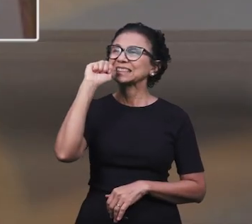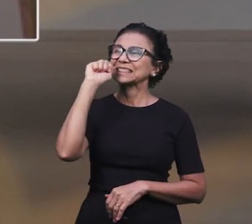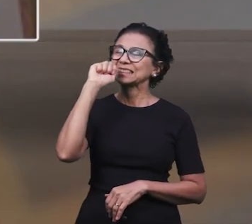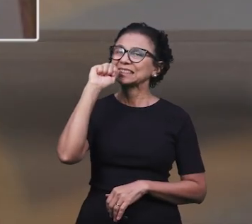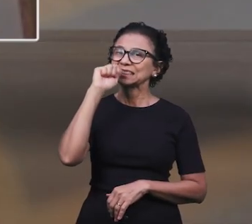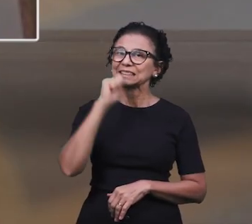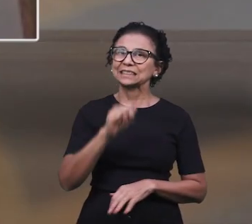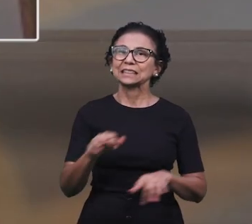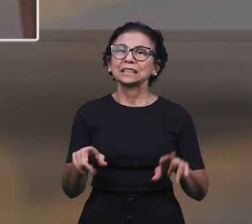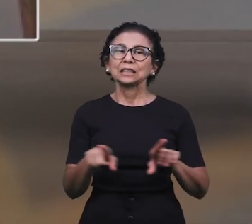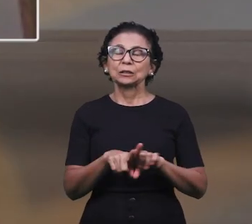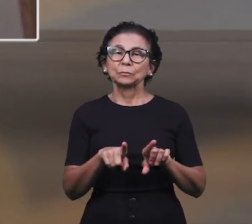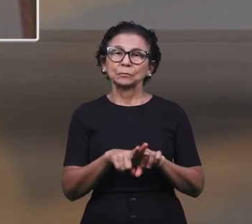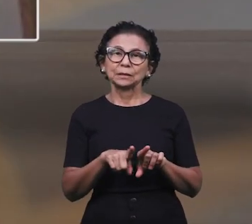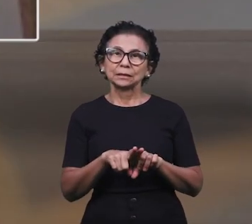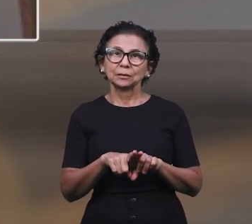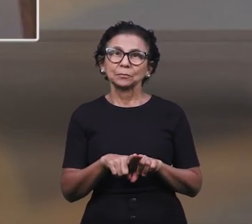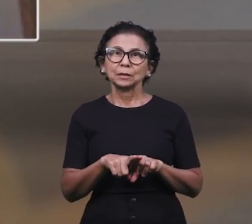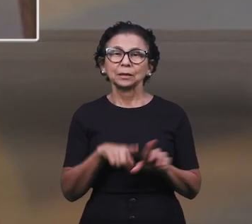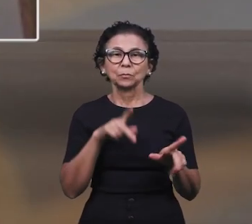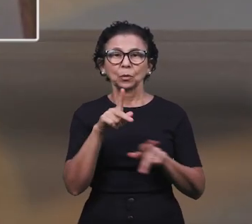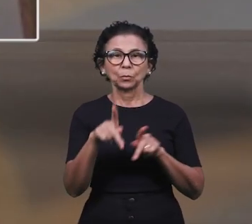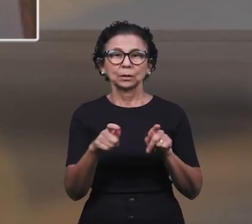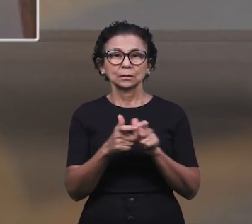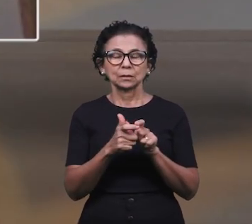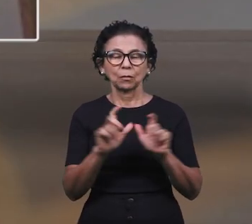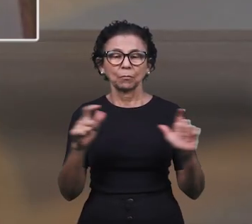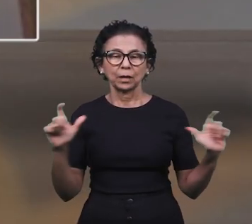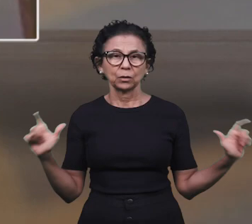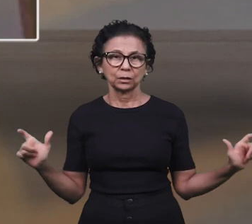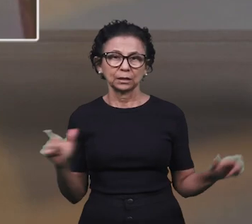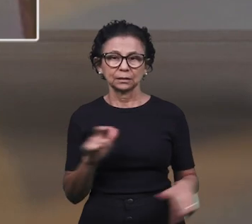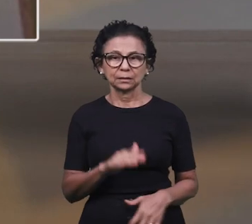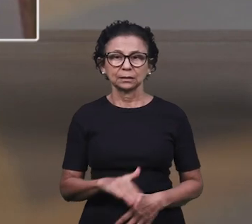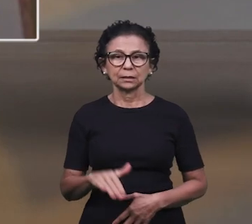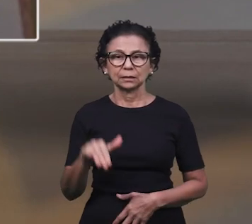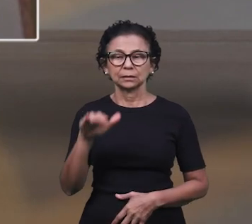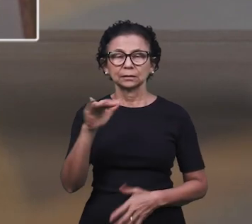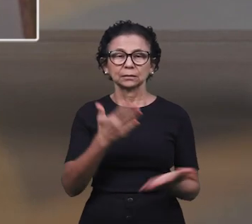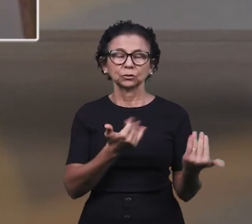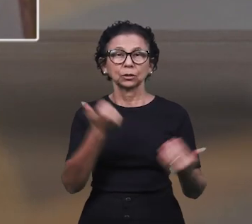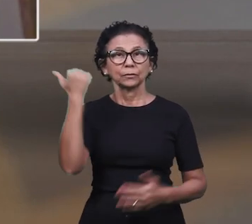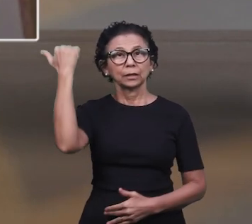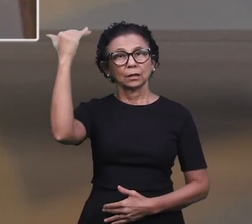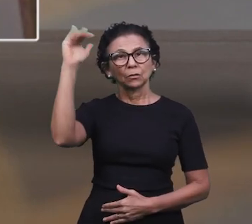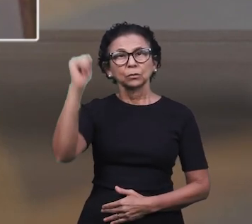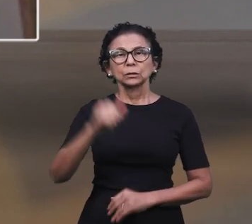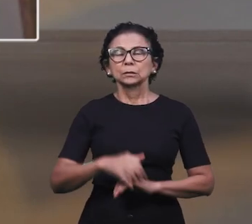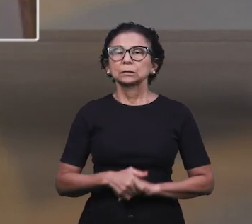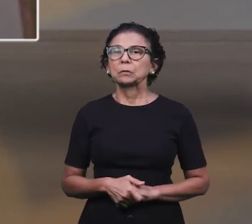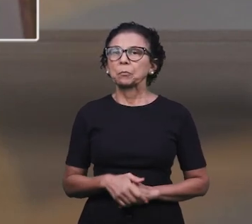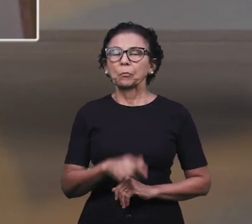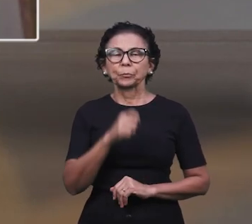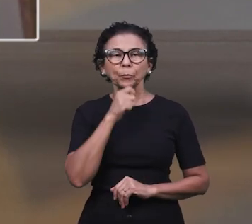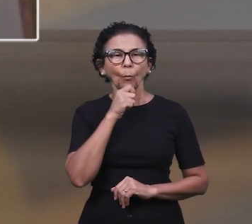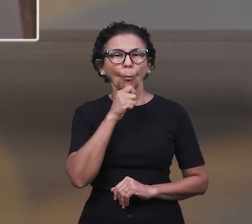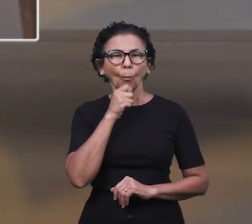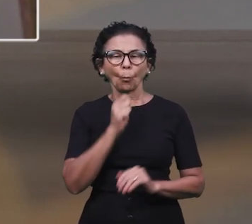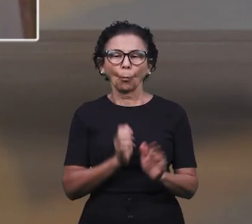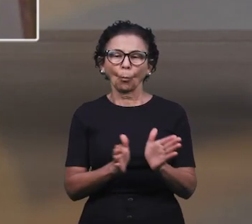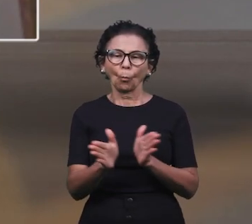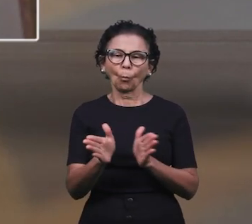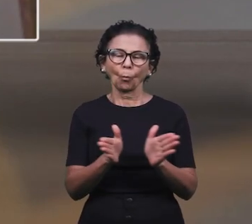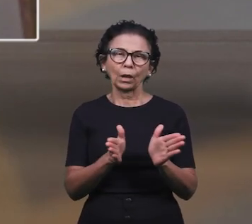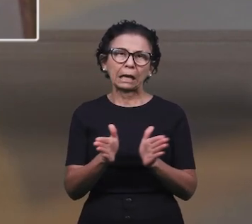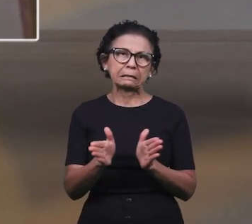população, uma grande parte da população, que envolve crianças, jovens e adultos, que ainda não tem acesso, às